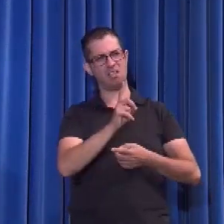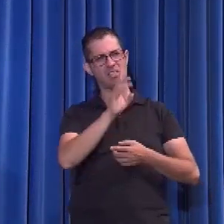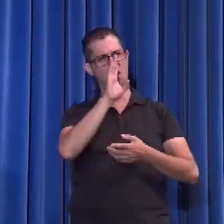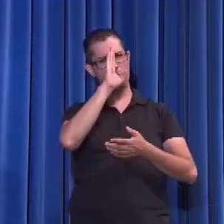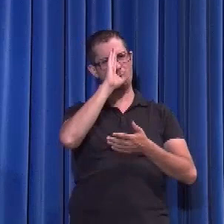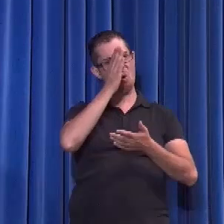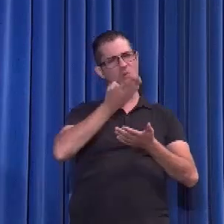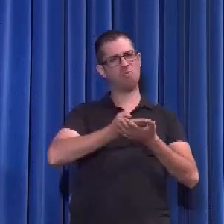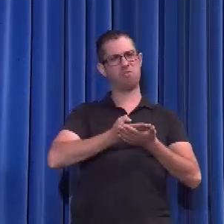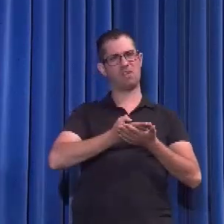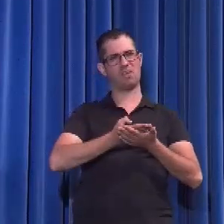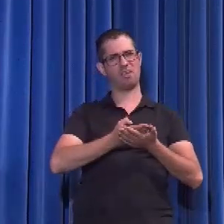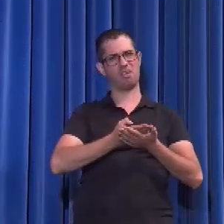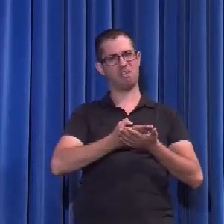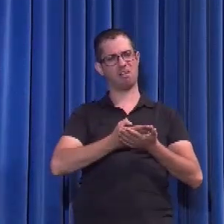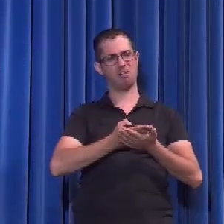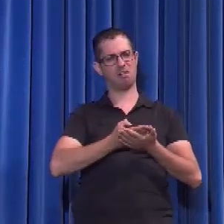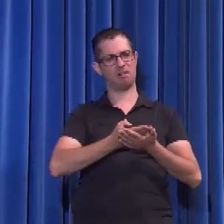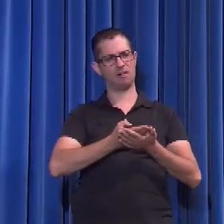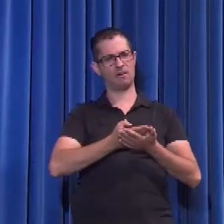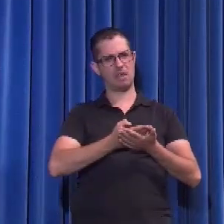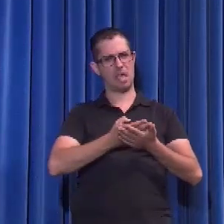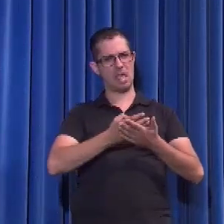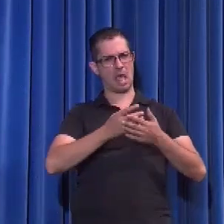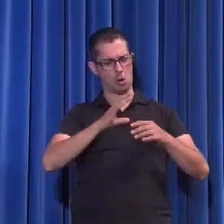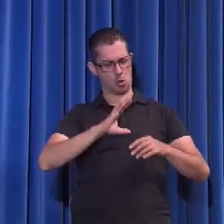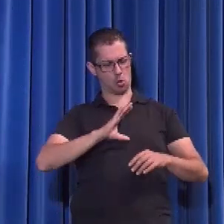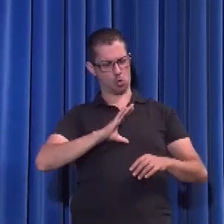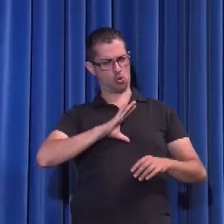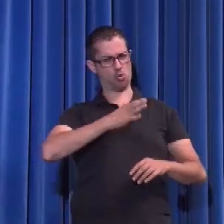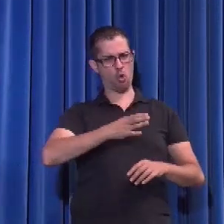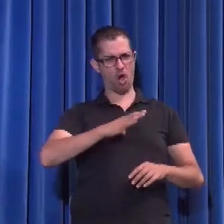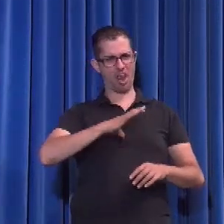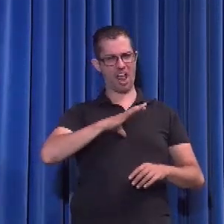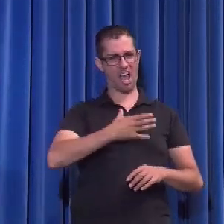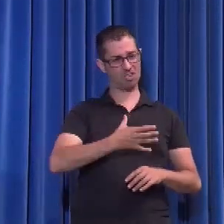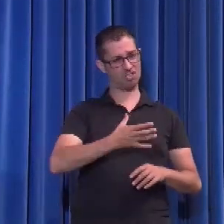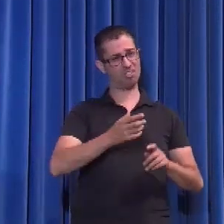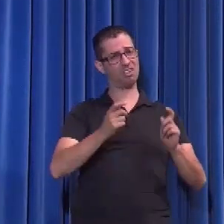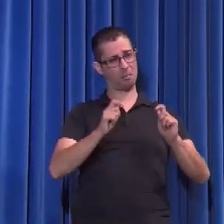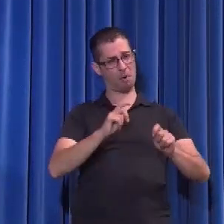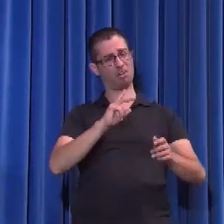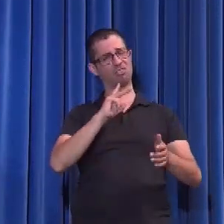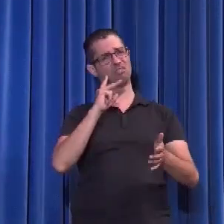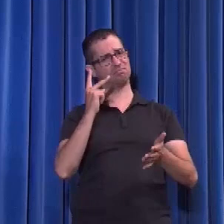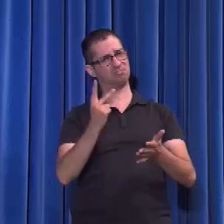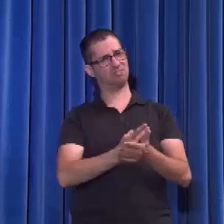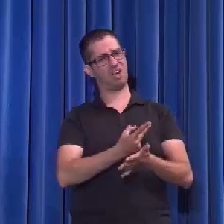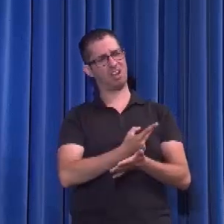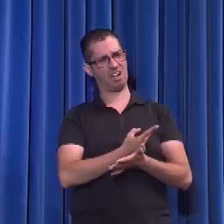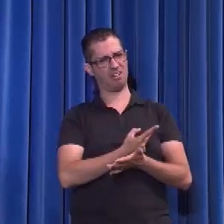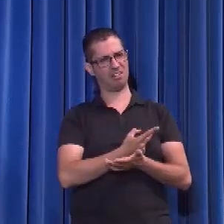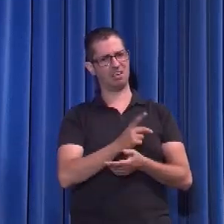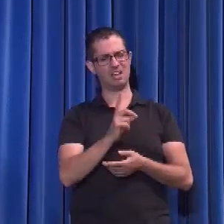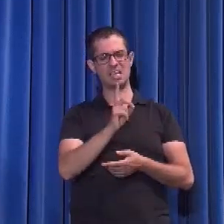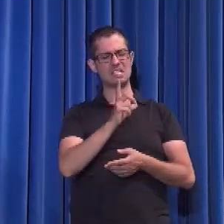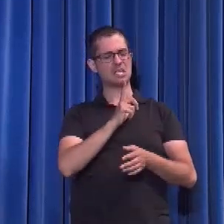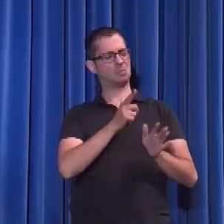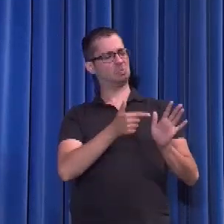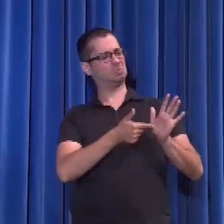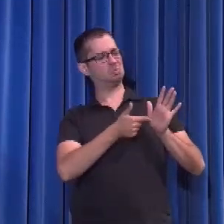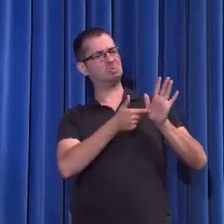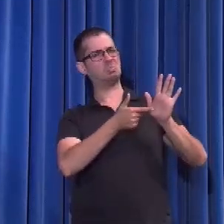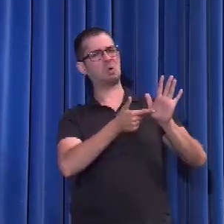capacidade bélica, na coragem. Ela falha. Não se